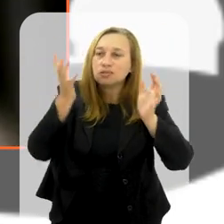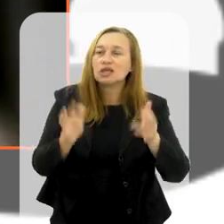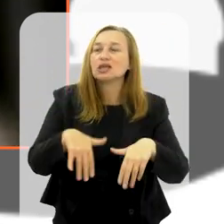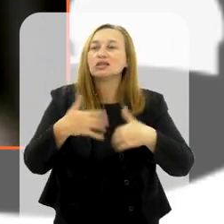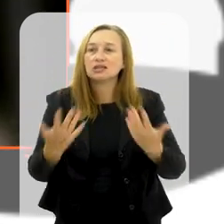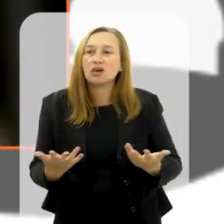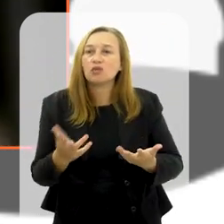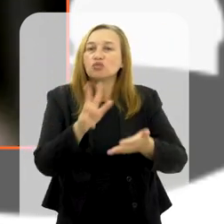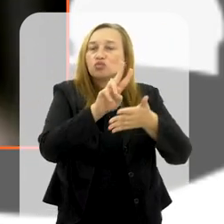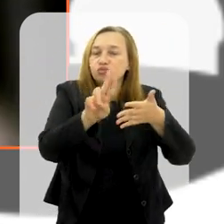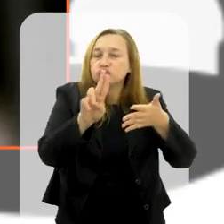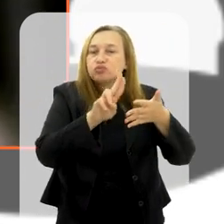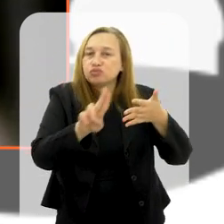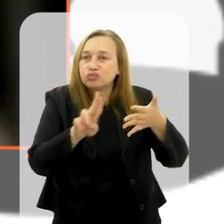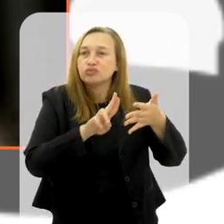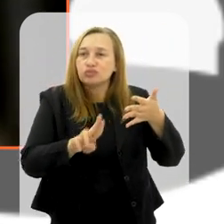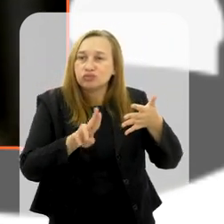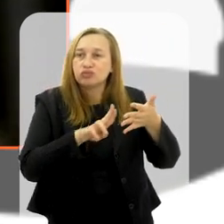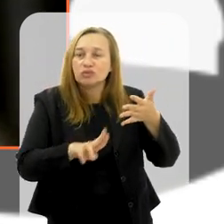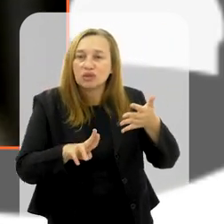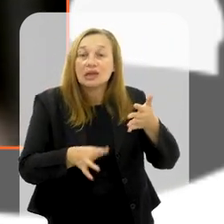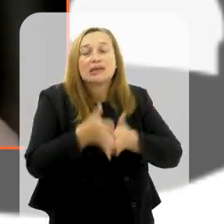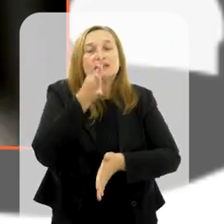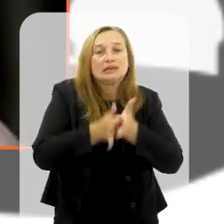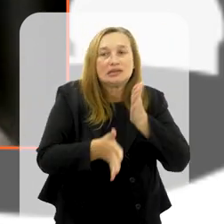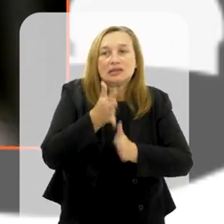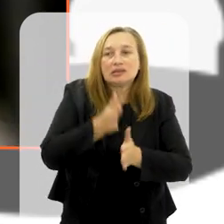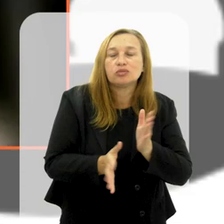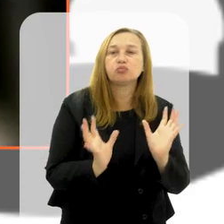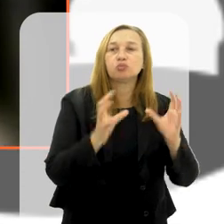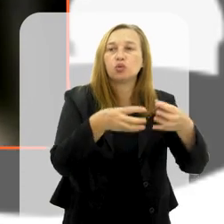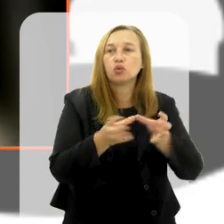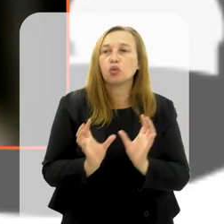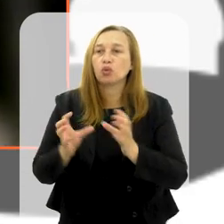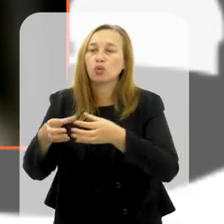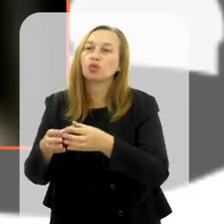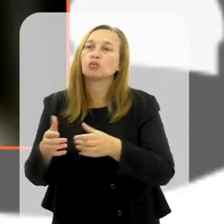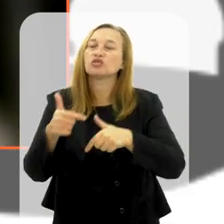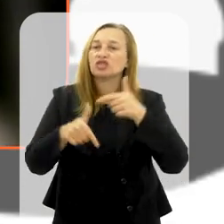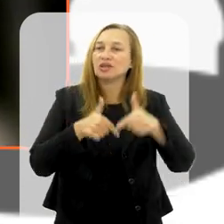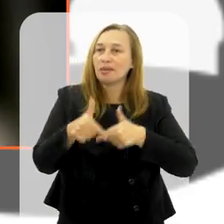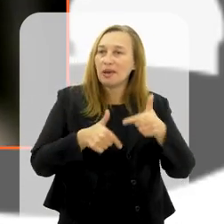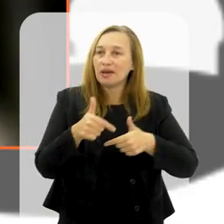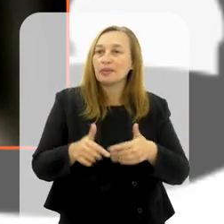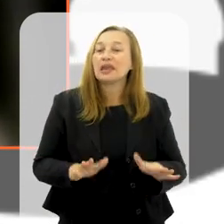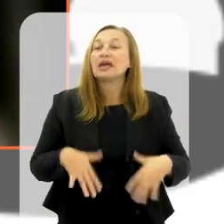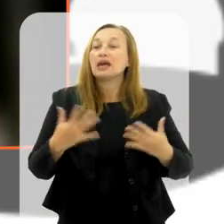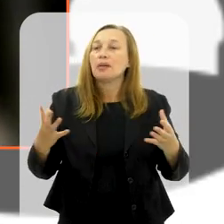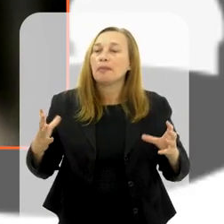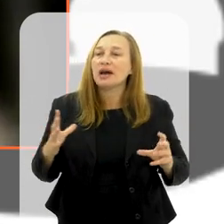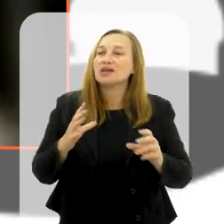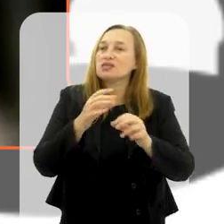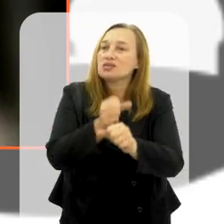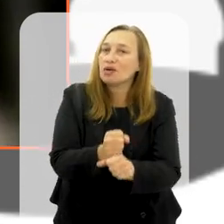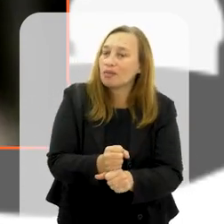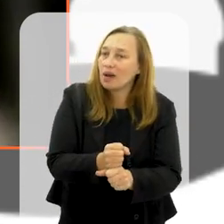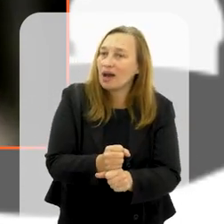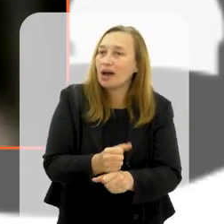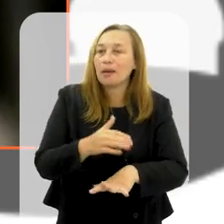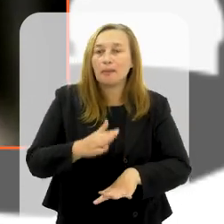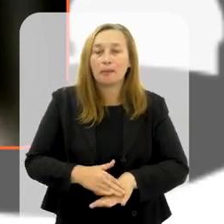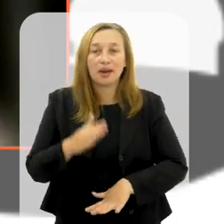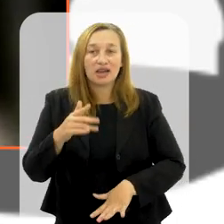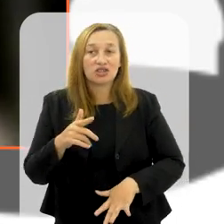são aí os nomezinhos para esses grupos de trabalho que ficaram, né, dos anos anteriores. E para somar a sopa de